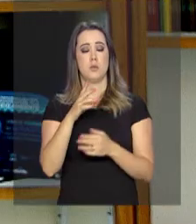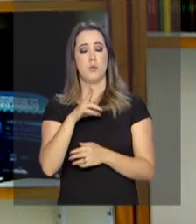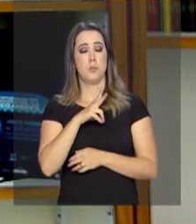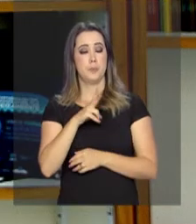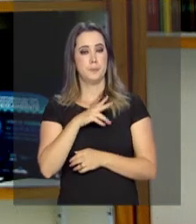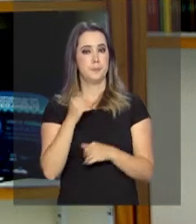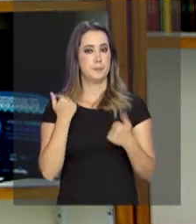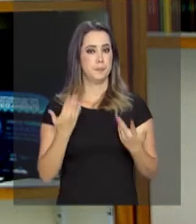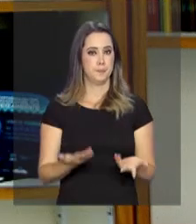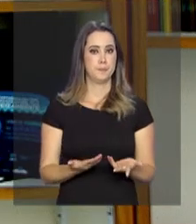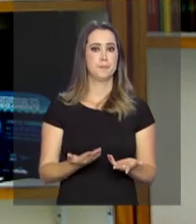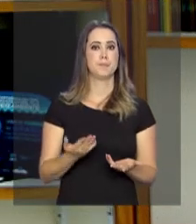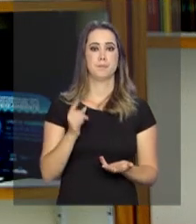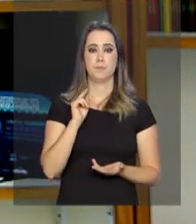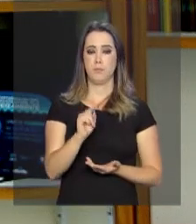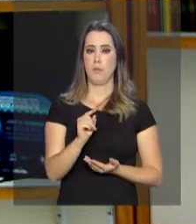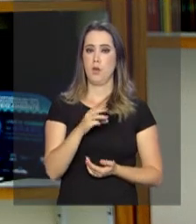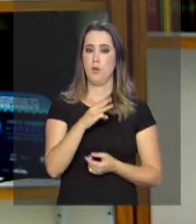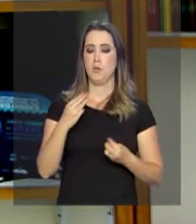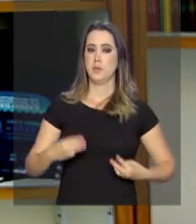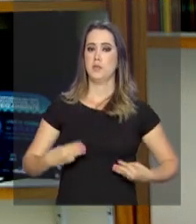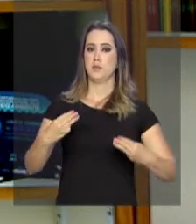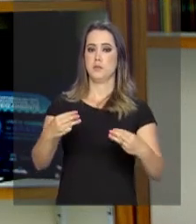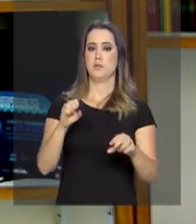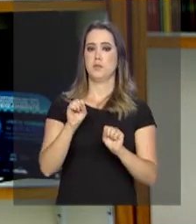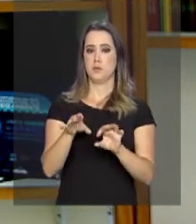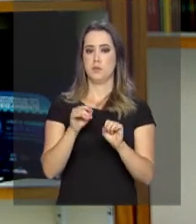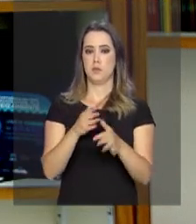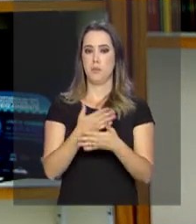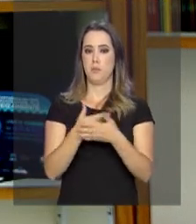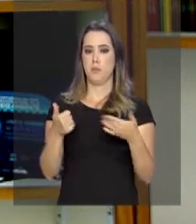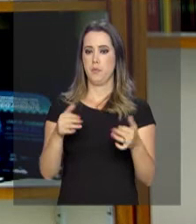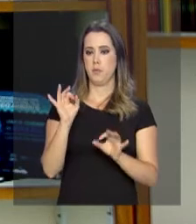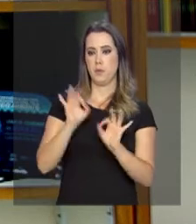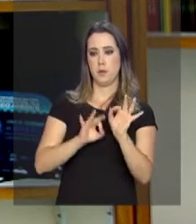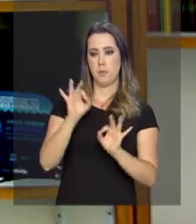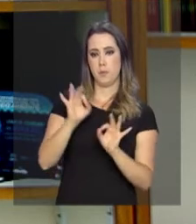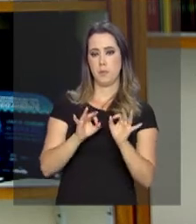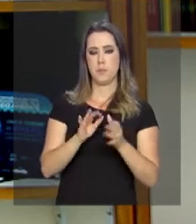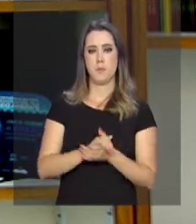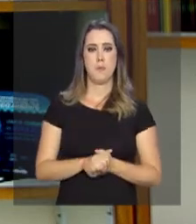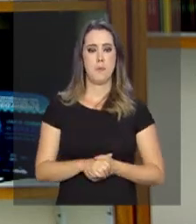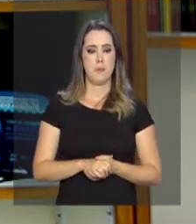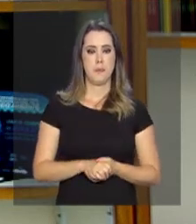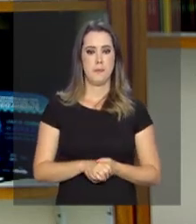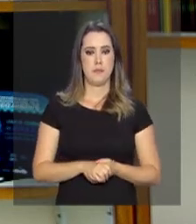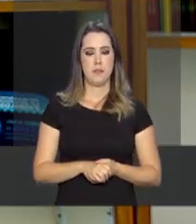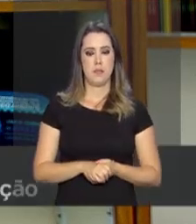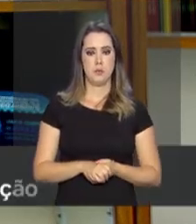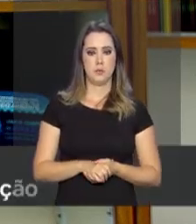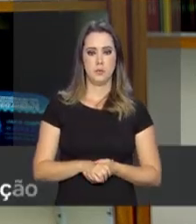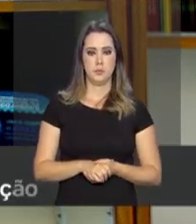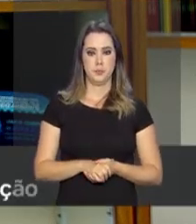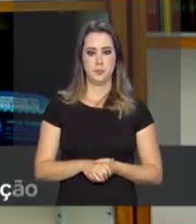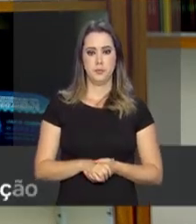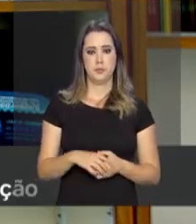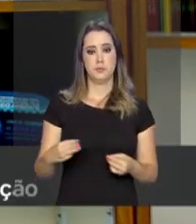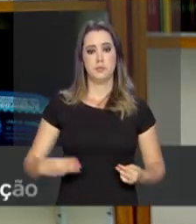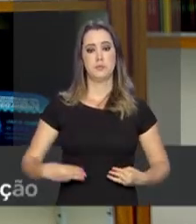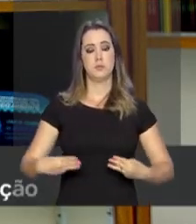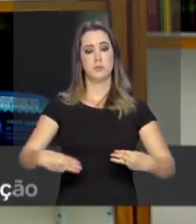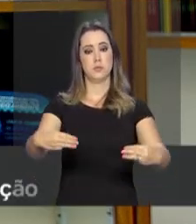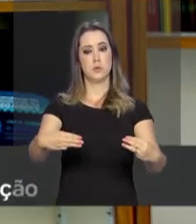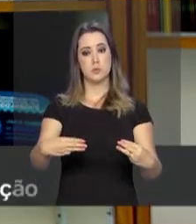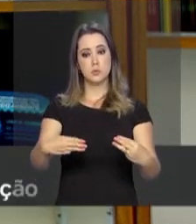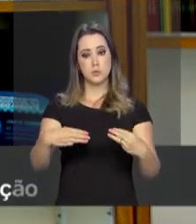ensino. O Ministério da Educação vem adotando medidas para melhorar esse índice. Uma delas, né, o MEC lançou recentemente,